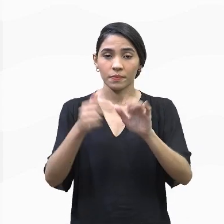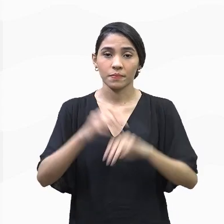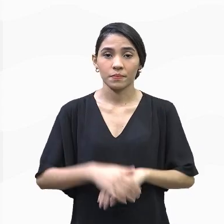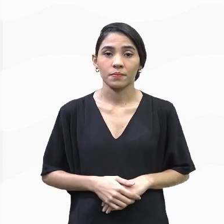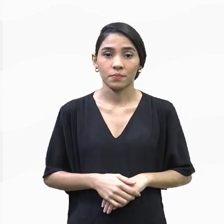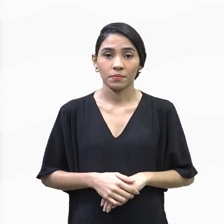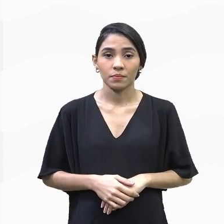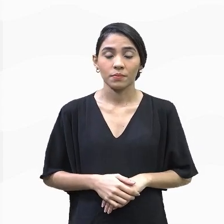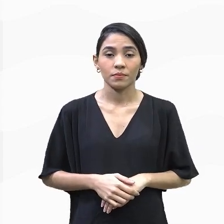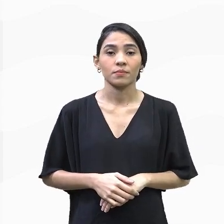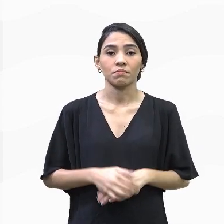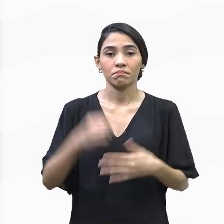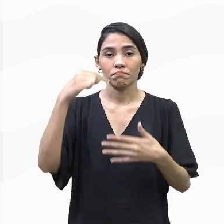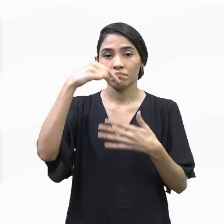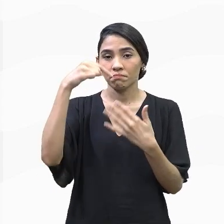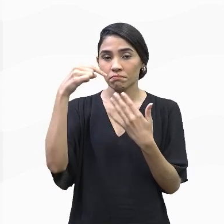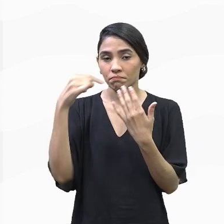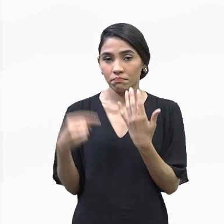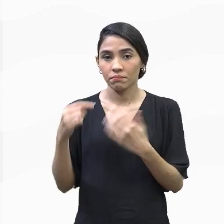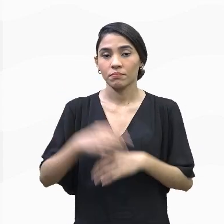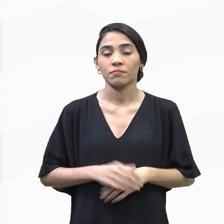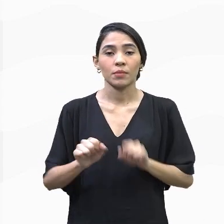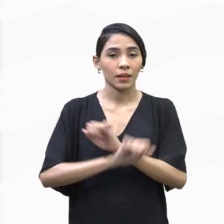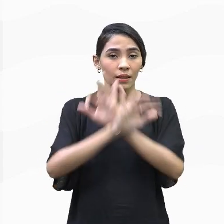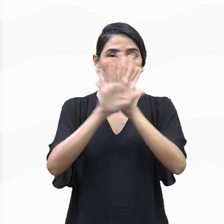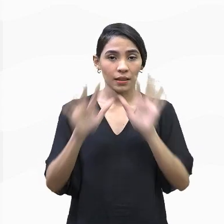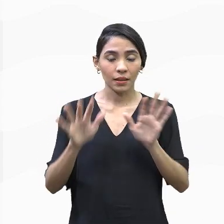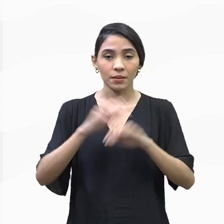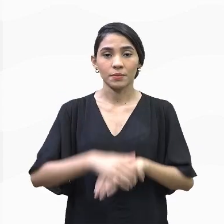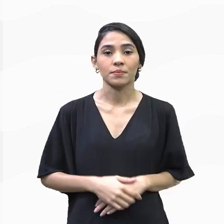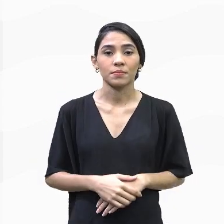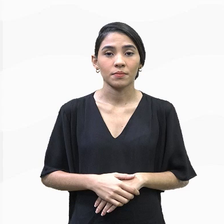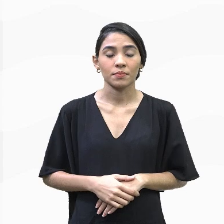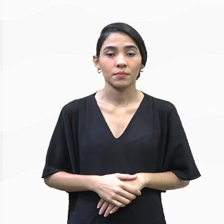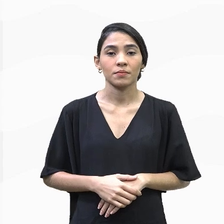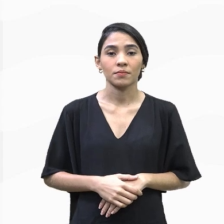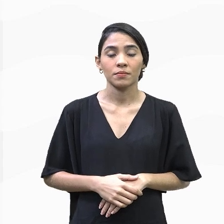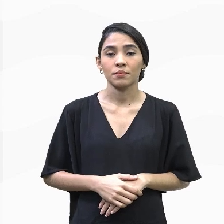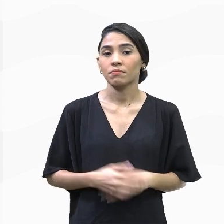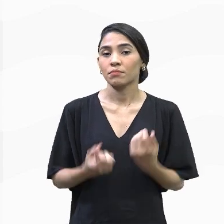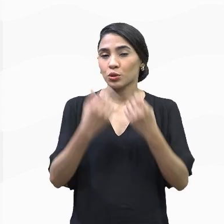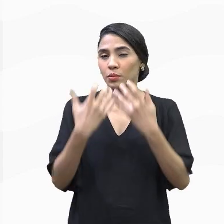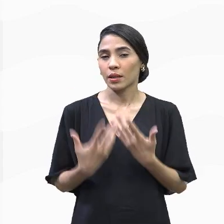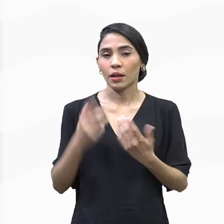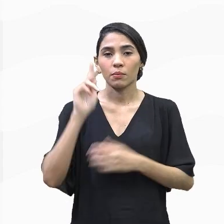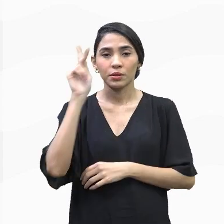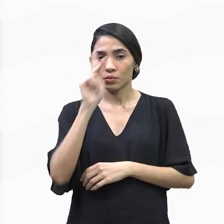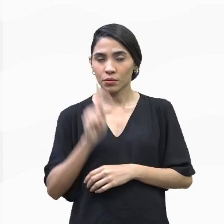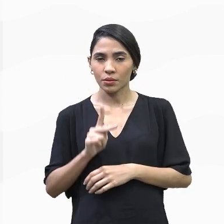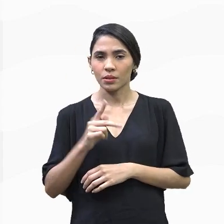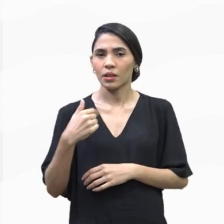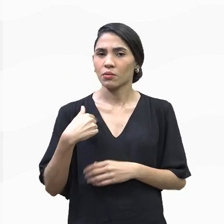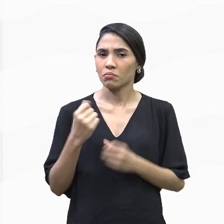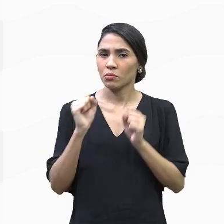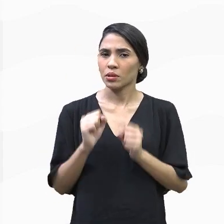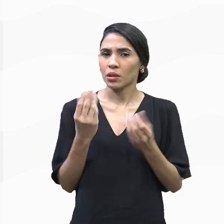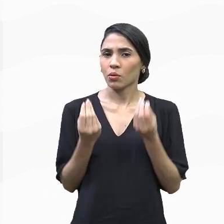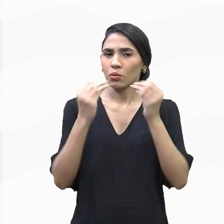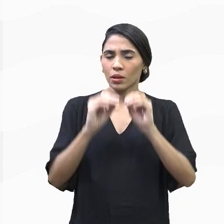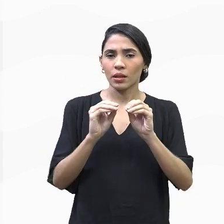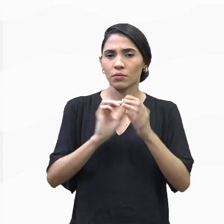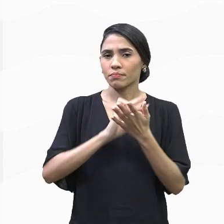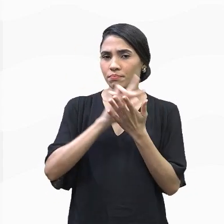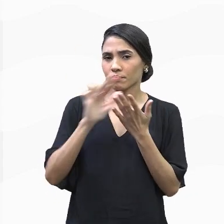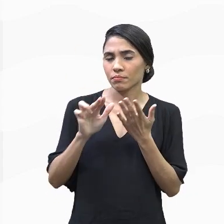apresentação, destaque, clareza, contar uma história. Aqui eu poderia ter colocado